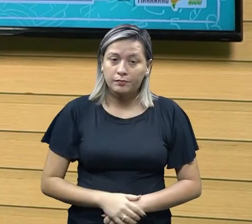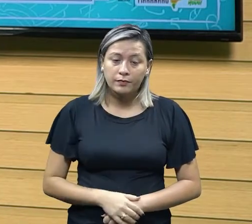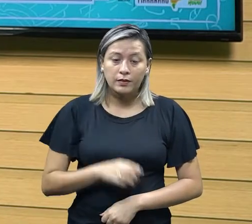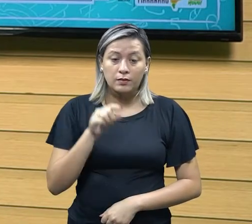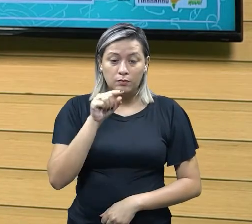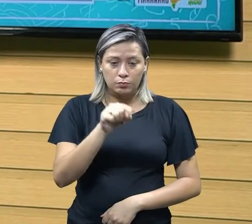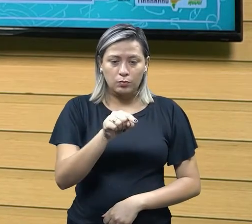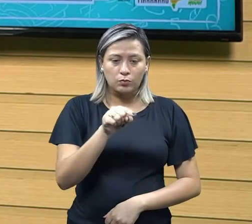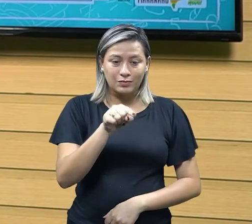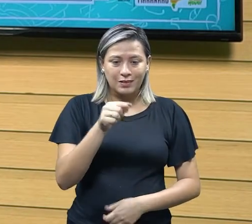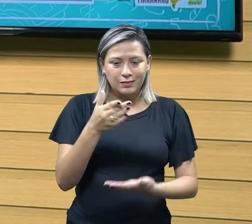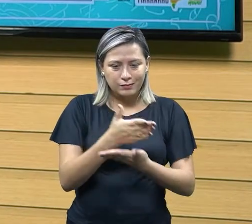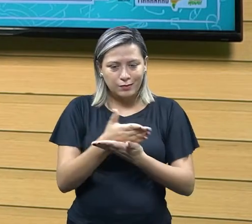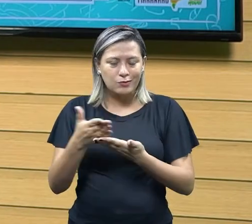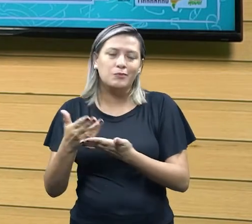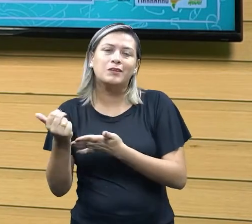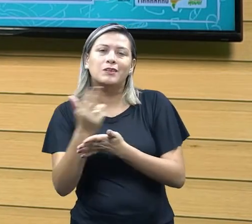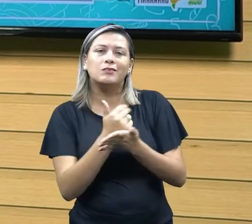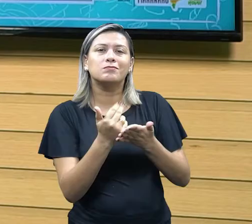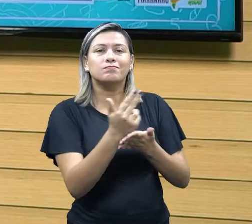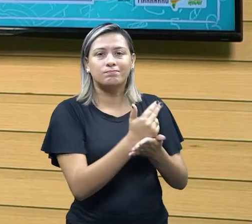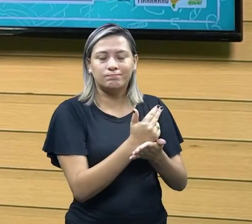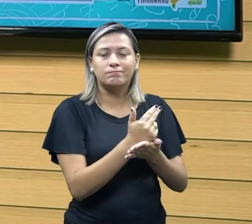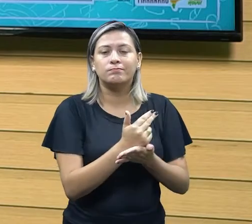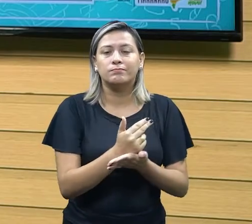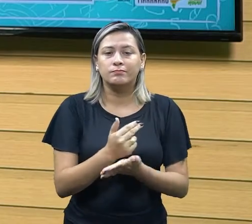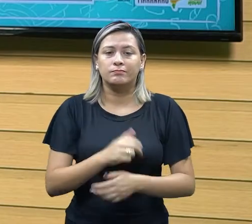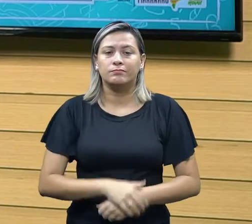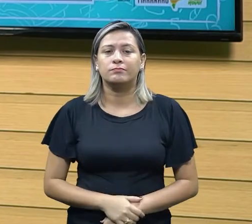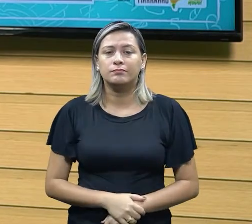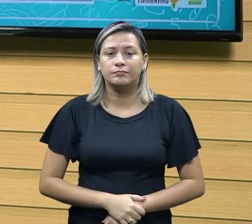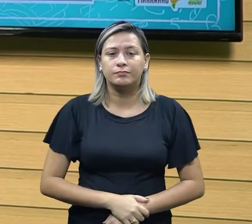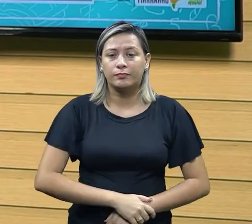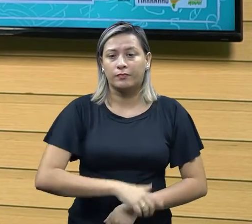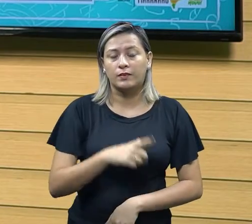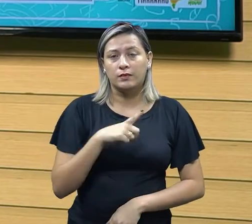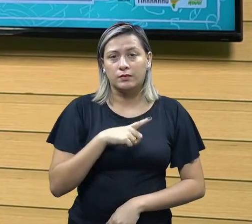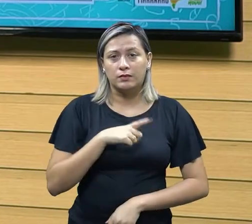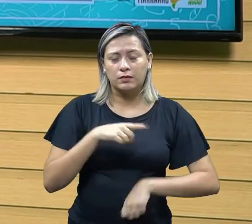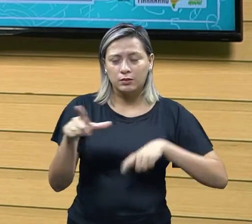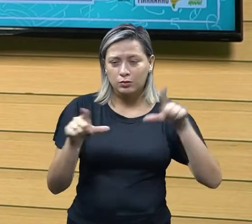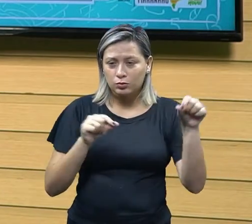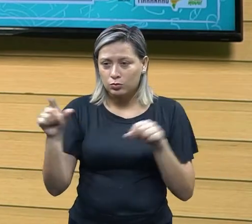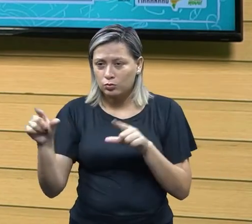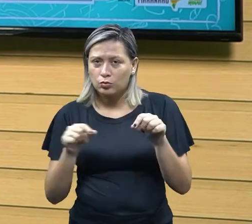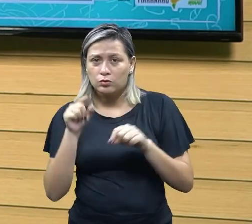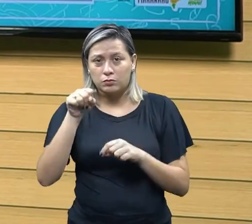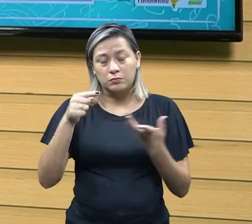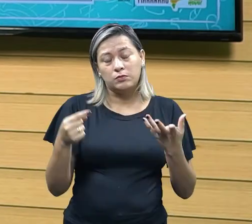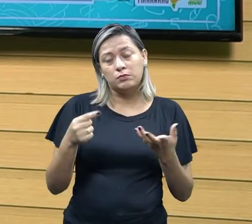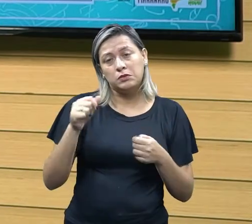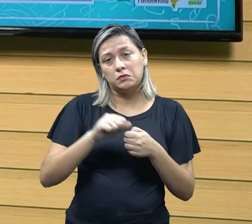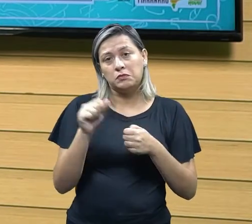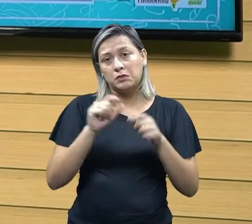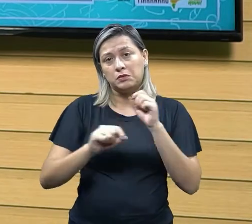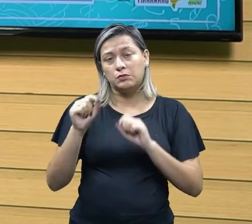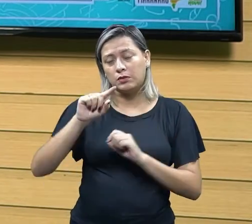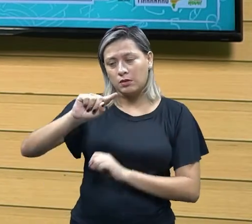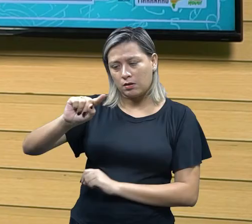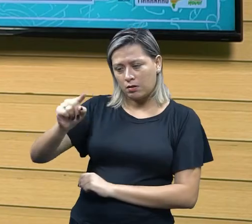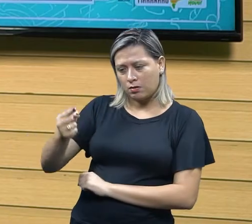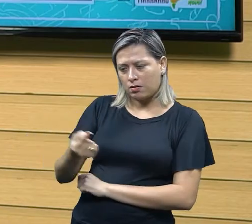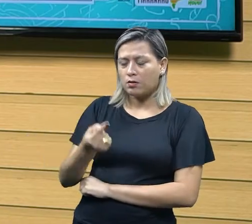tá? É a partir dali que você vai dar início ao seu trabalho. Ele vai dar opções diferentes para você fazer arcos